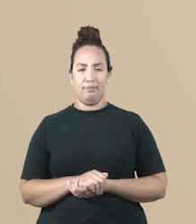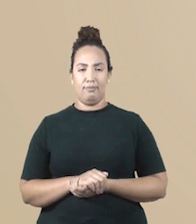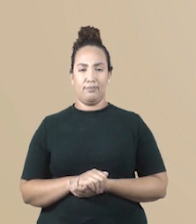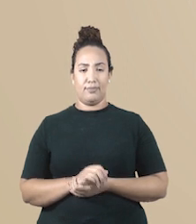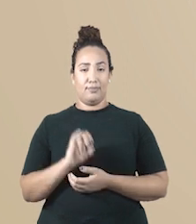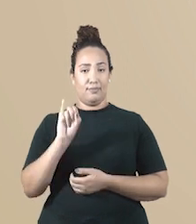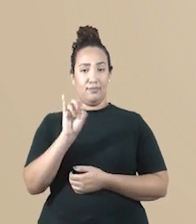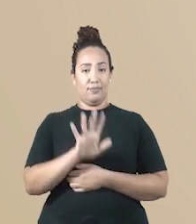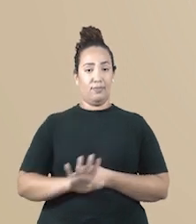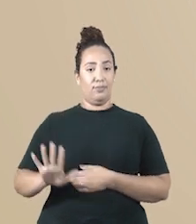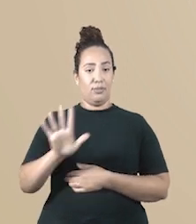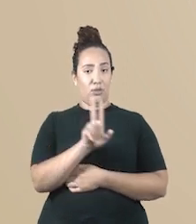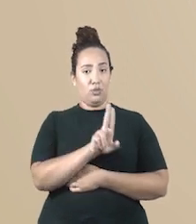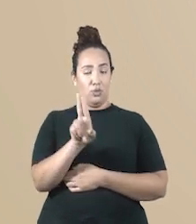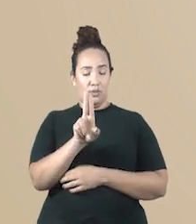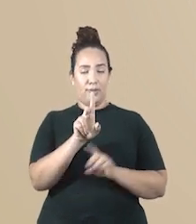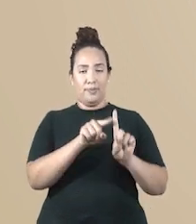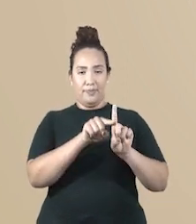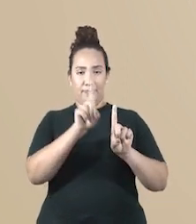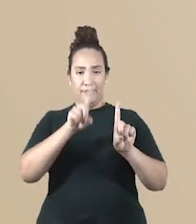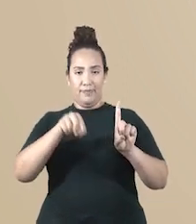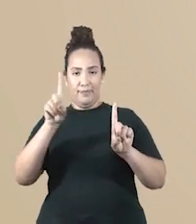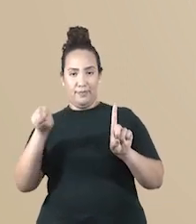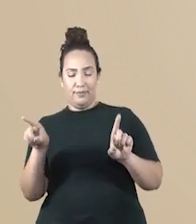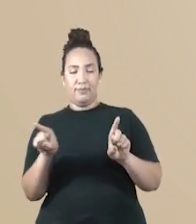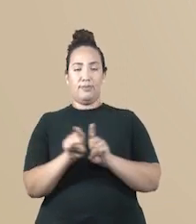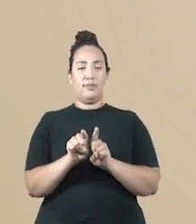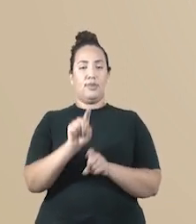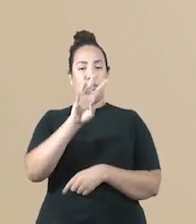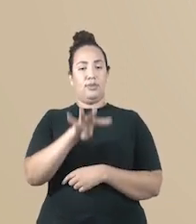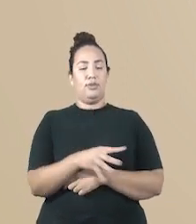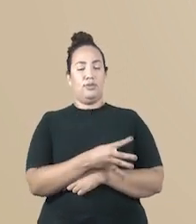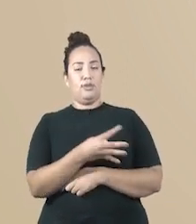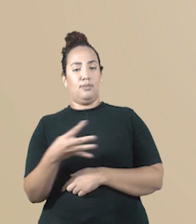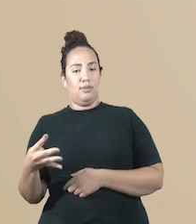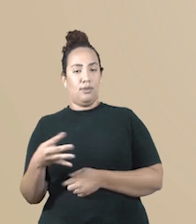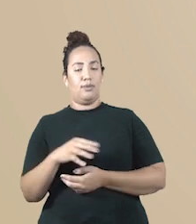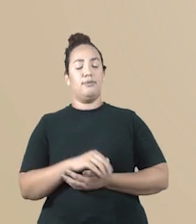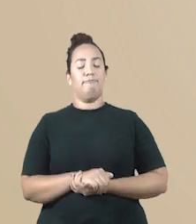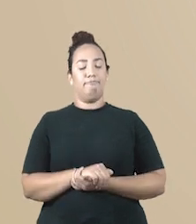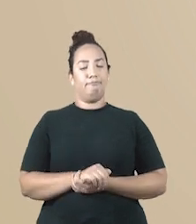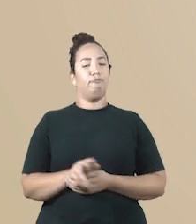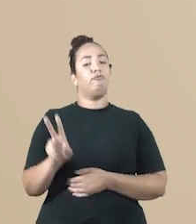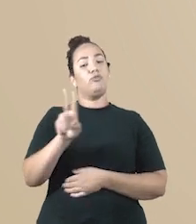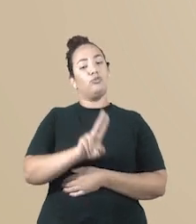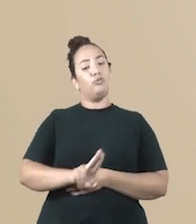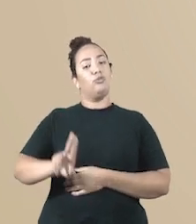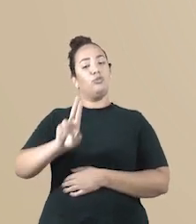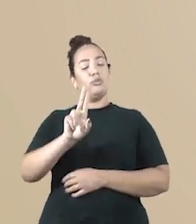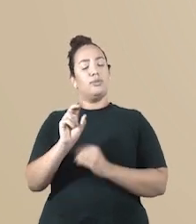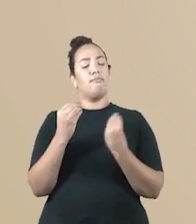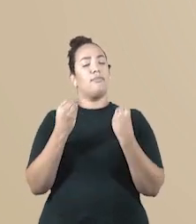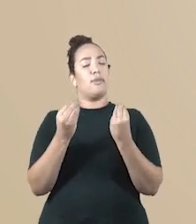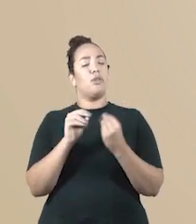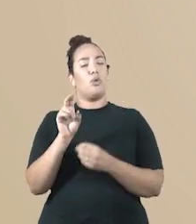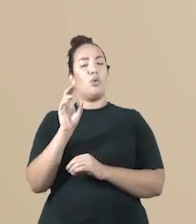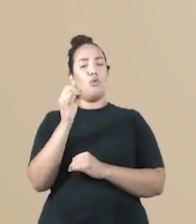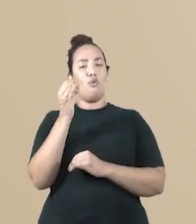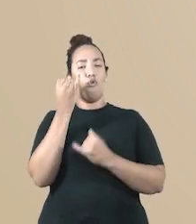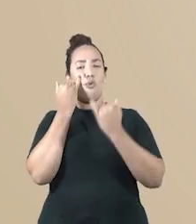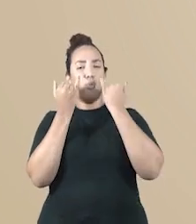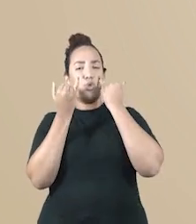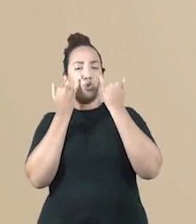Essas imagens elas são chamadas de gráficos e tabelas. Elas são utilizadas muitas vezes para organizar